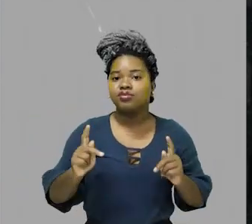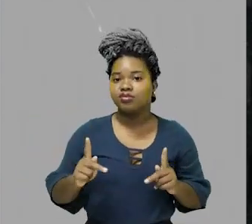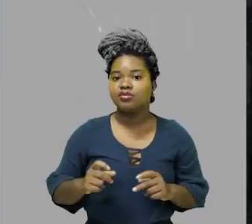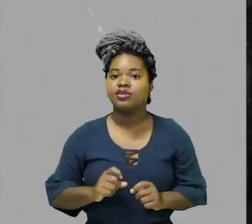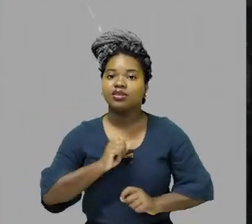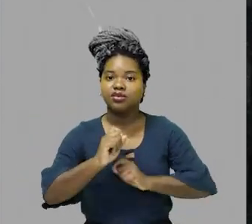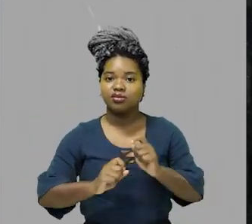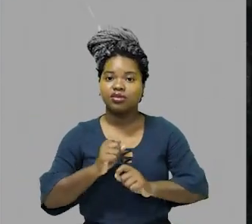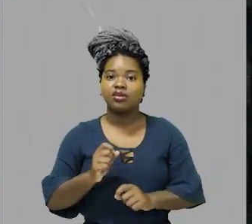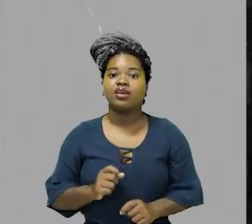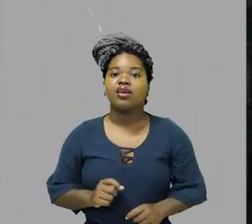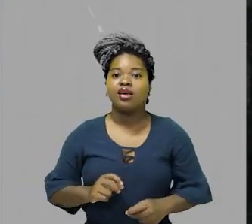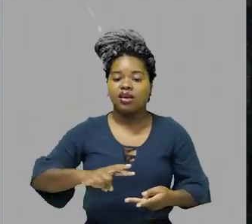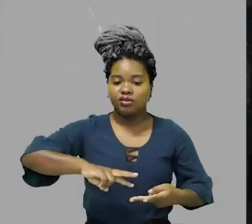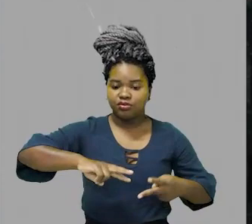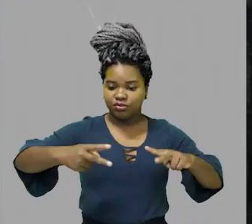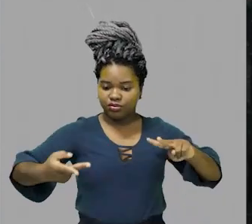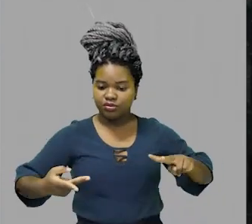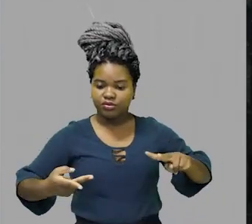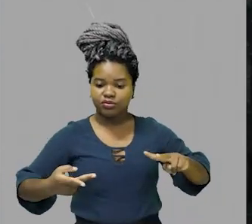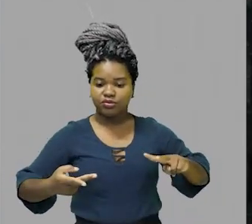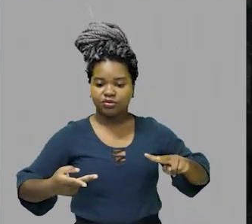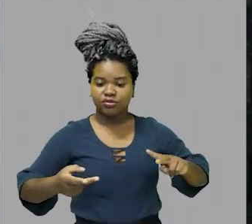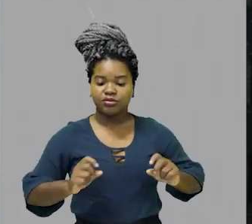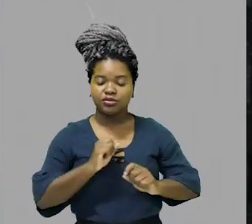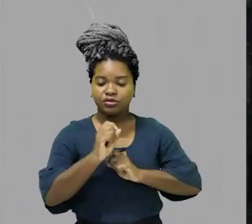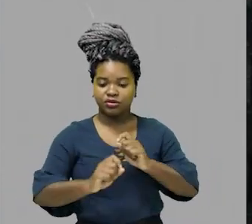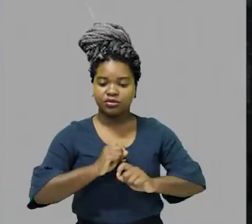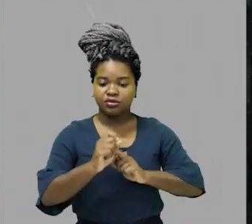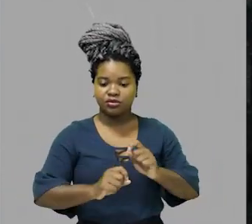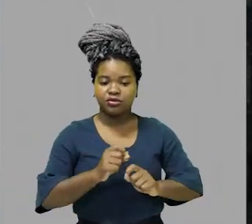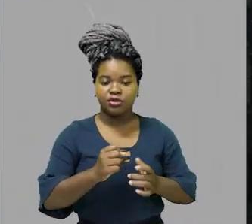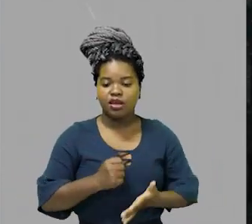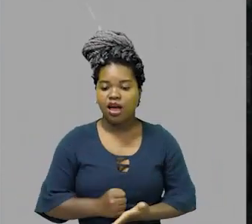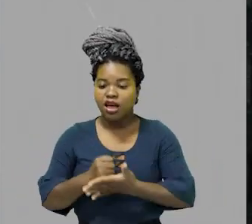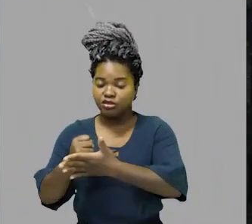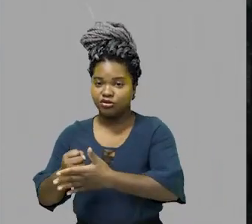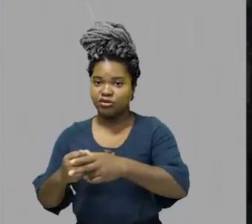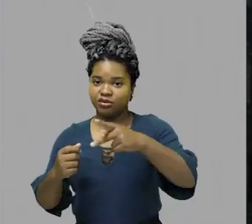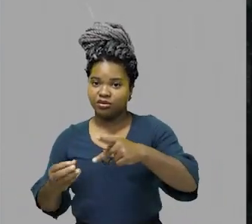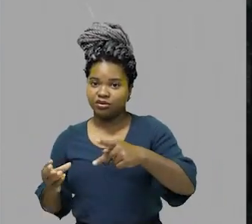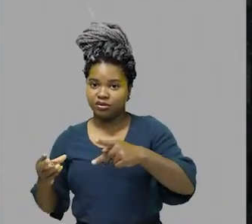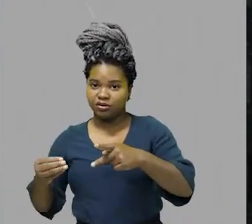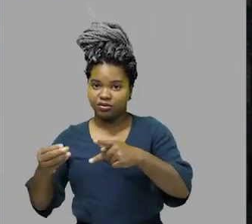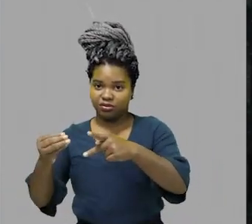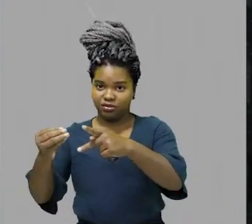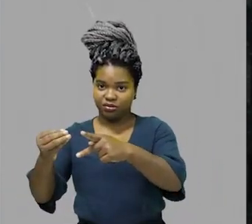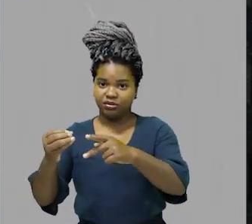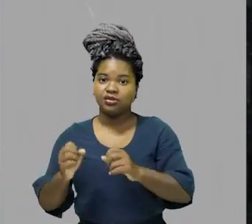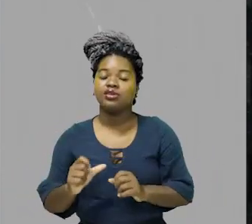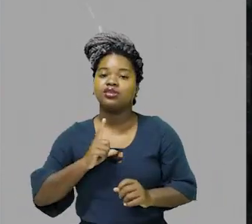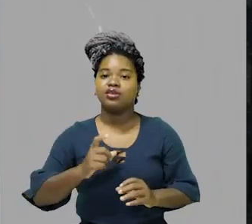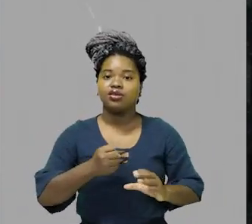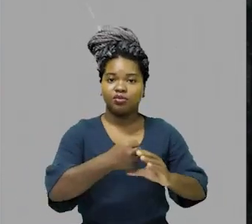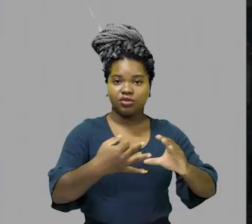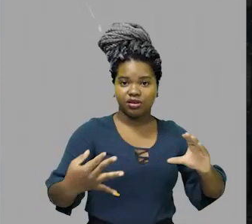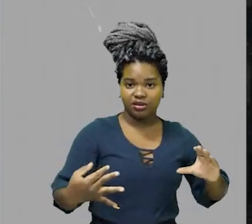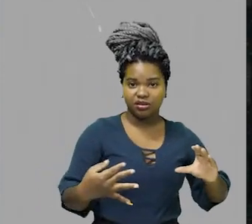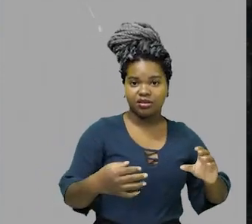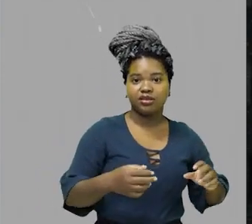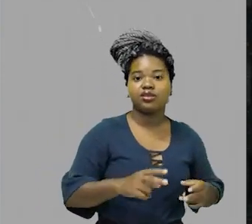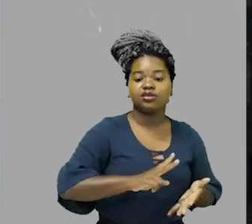ele vai dar resultado à proteína, que vai também resultar numa característica genética. Então, nós